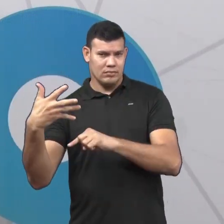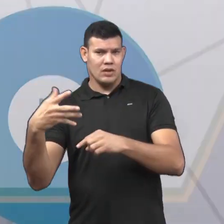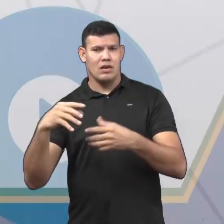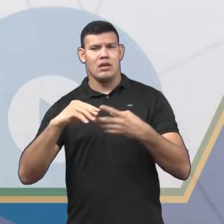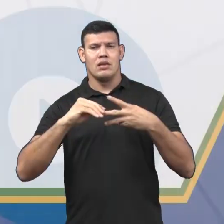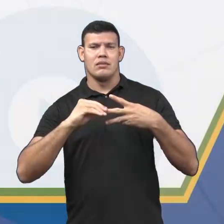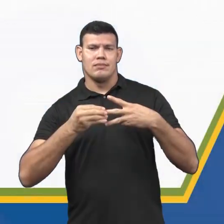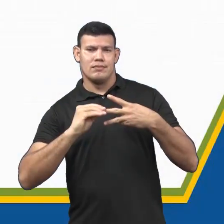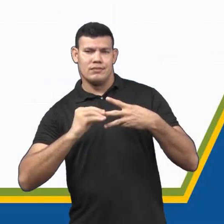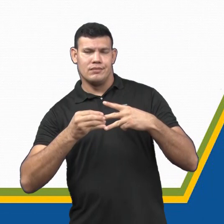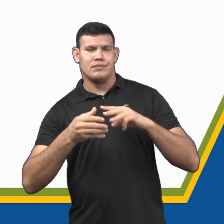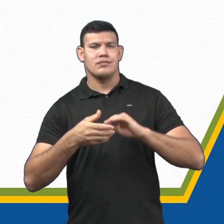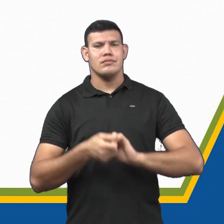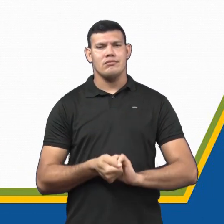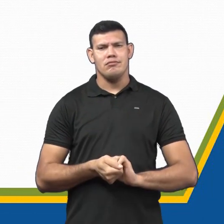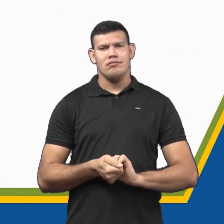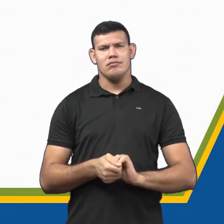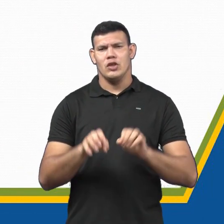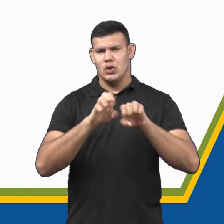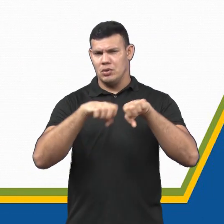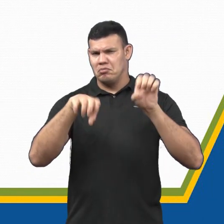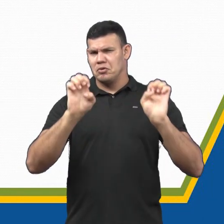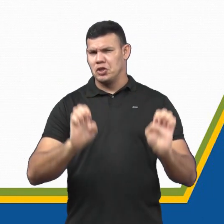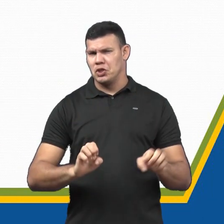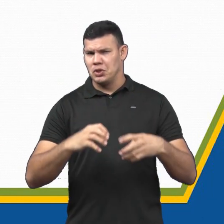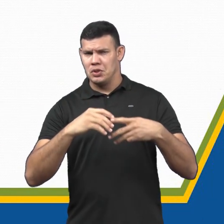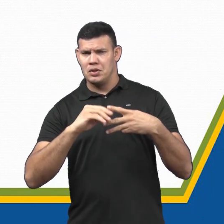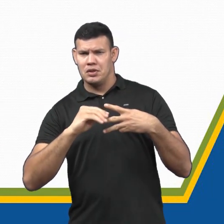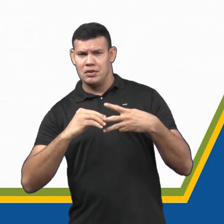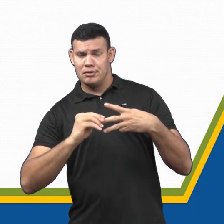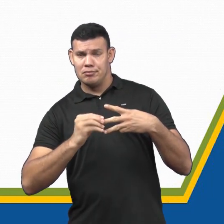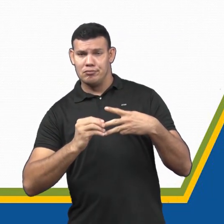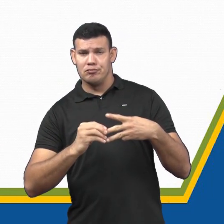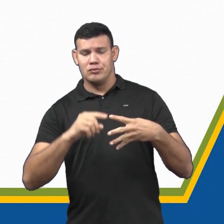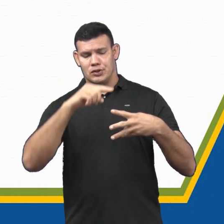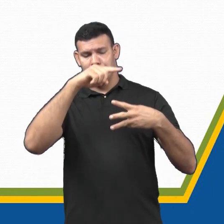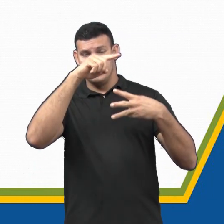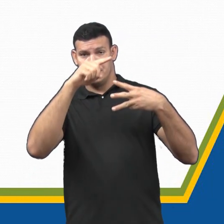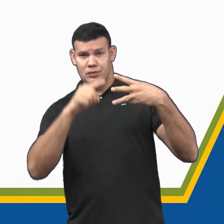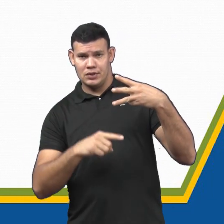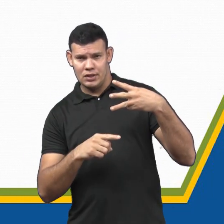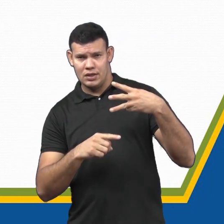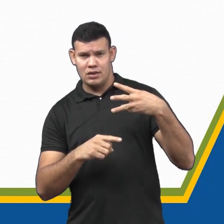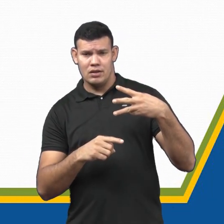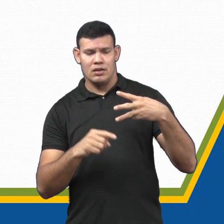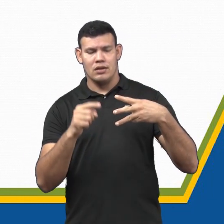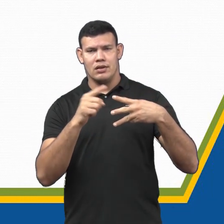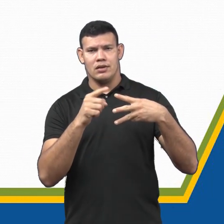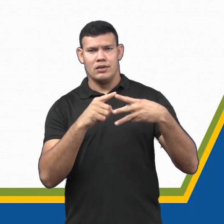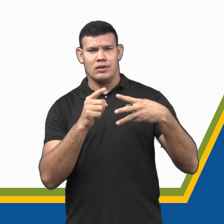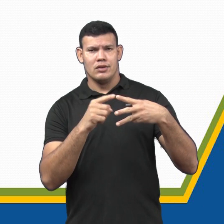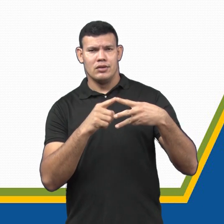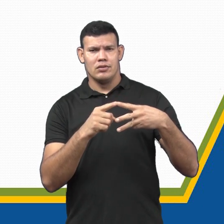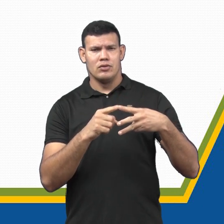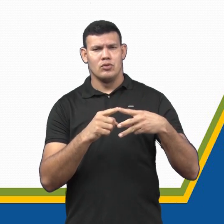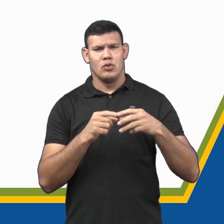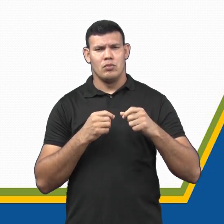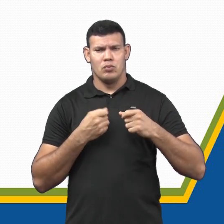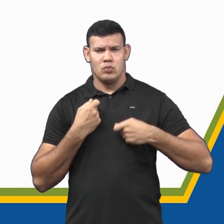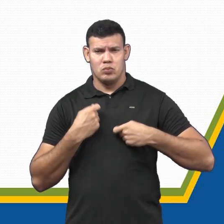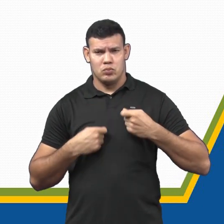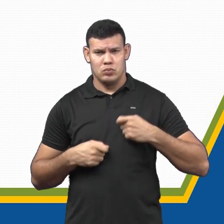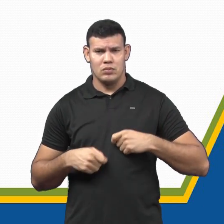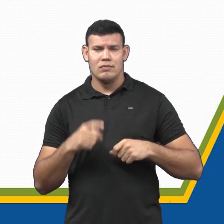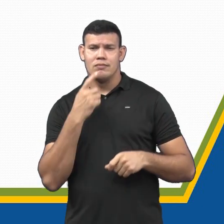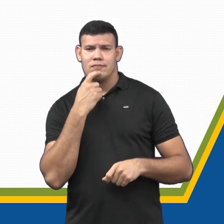celulares. As estruturas celulares são de 3 tipos. São os glóbulos vermelhos, os glóbulos